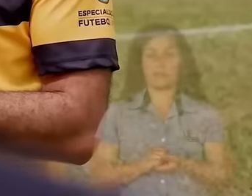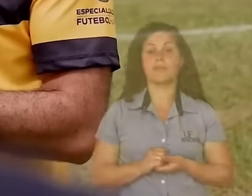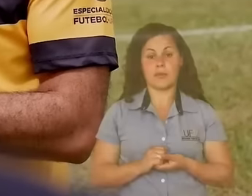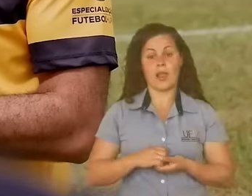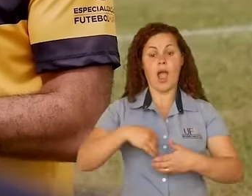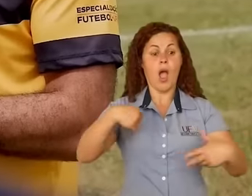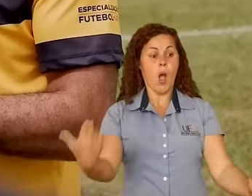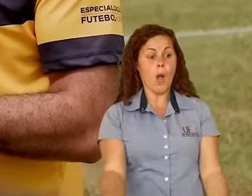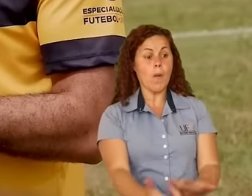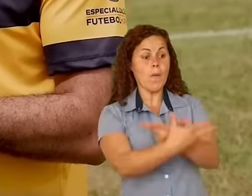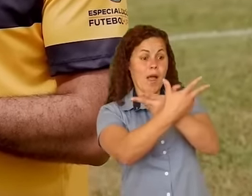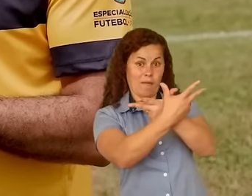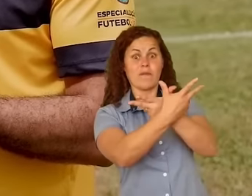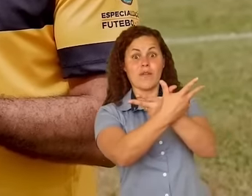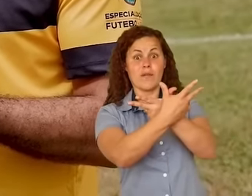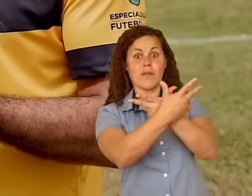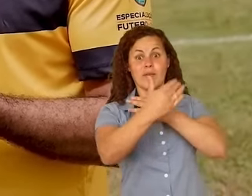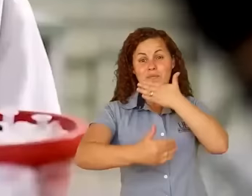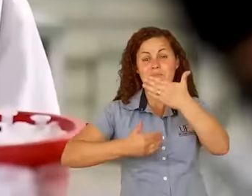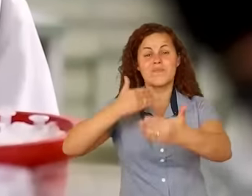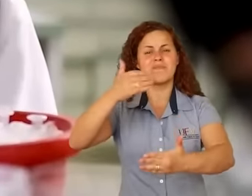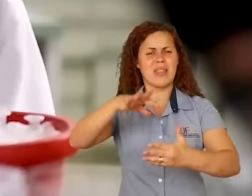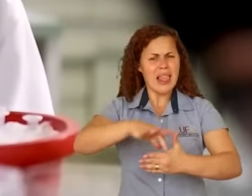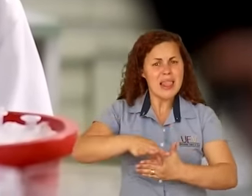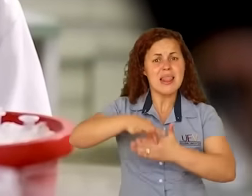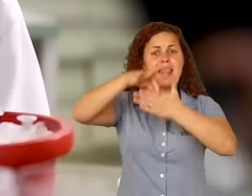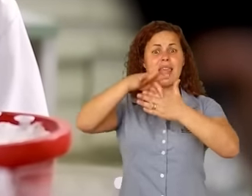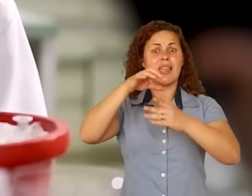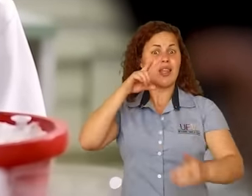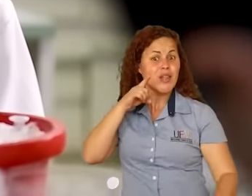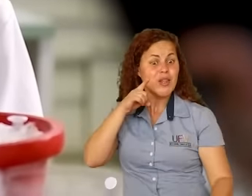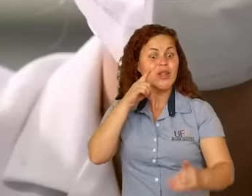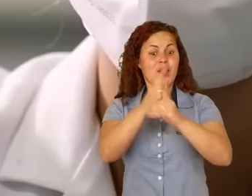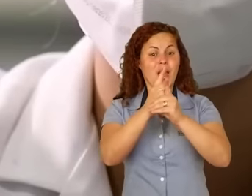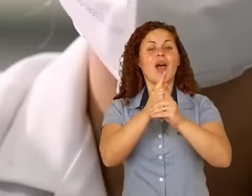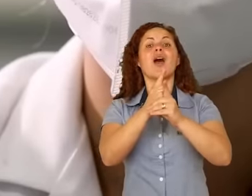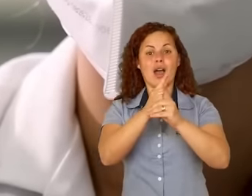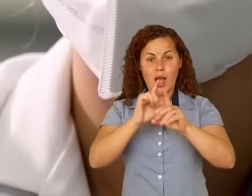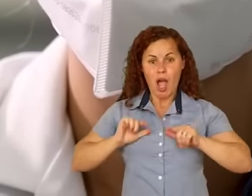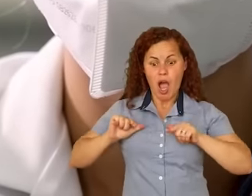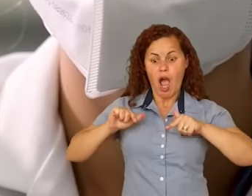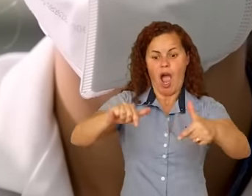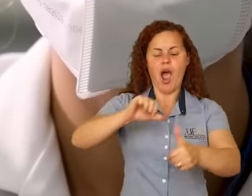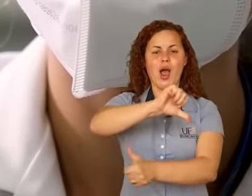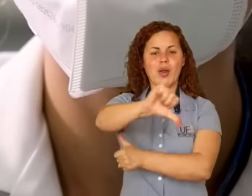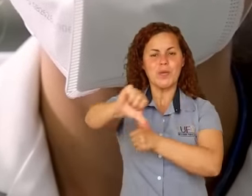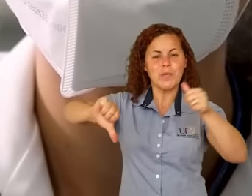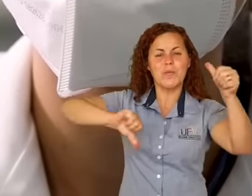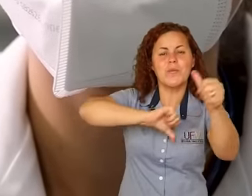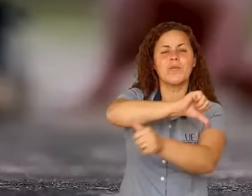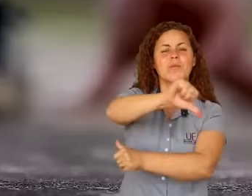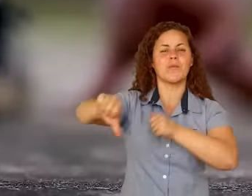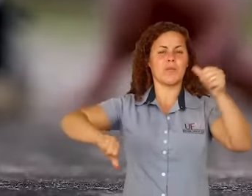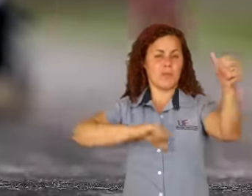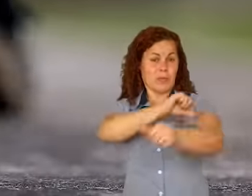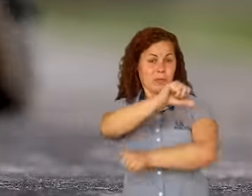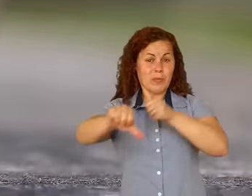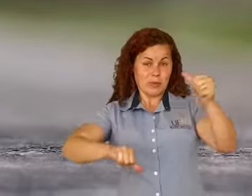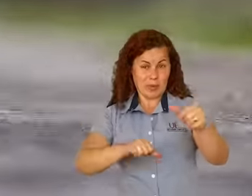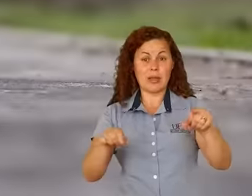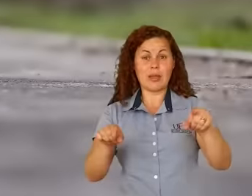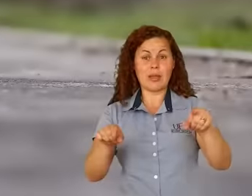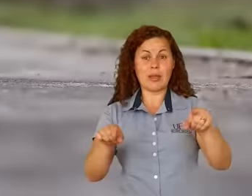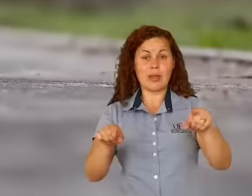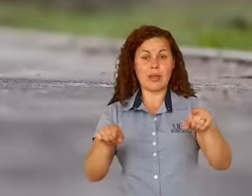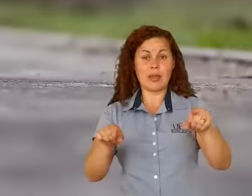Aqui estão os próximos líderes, descobridores, agentes de mudança, dando